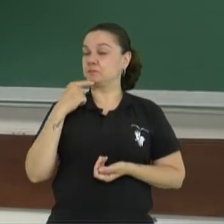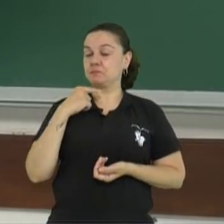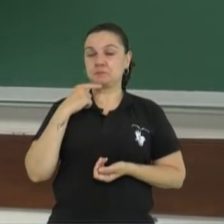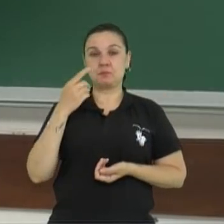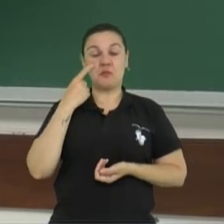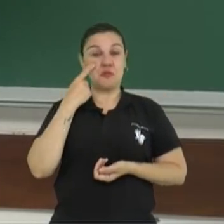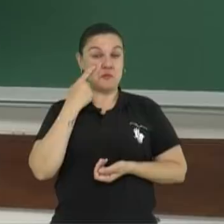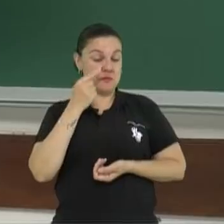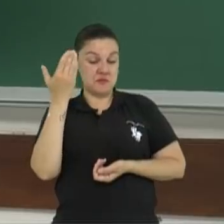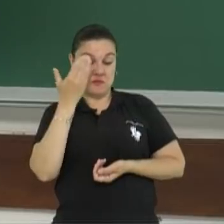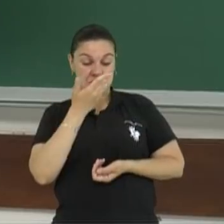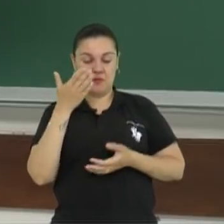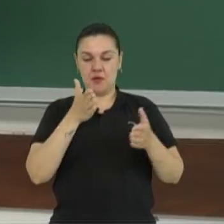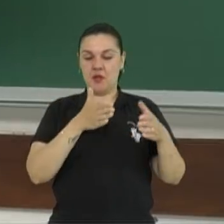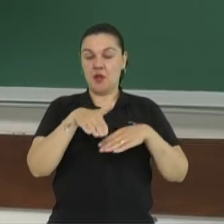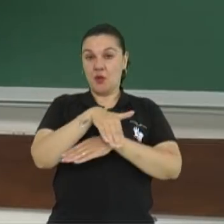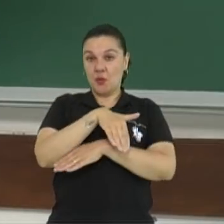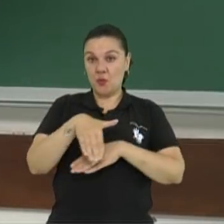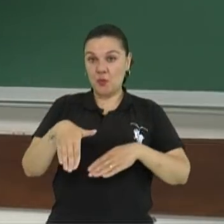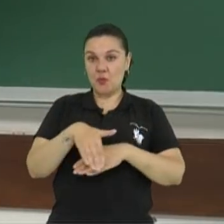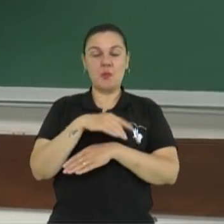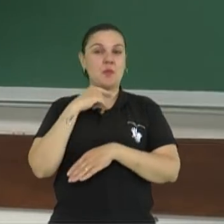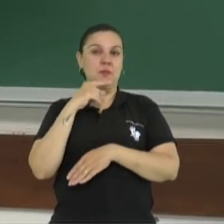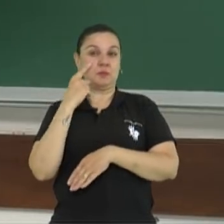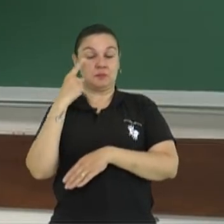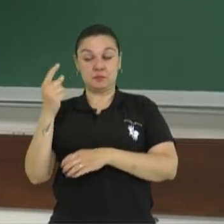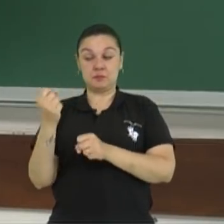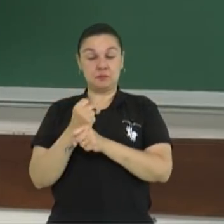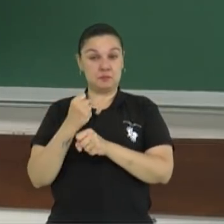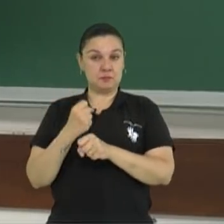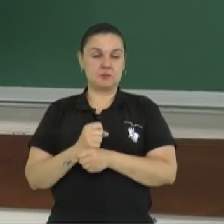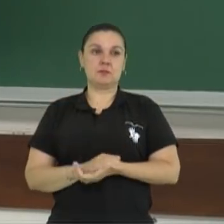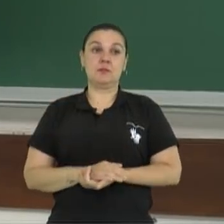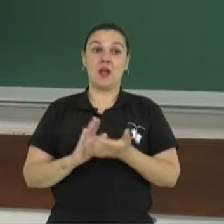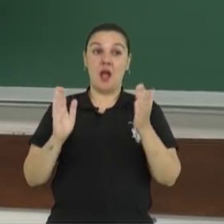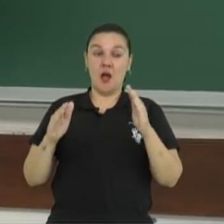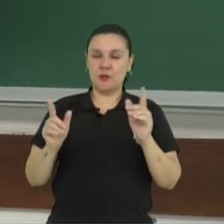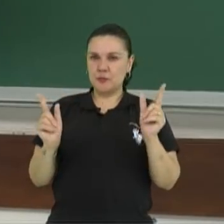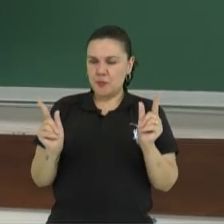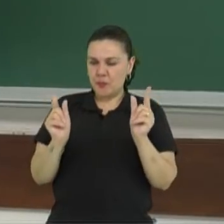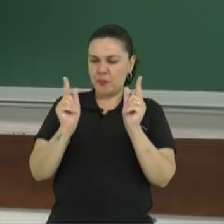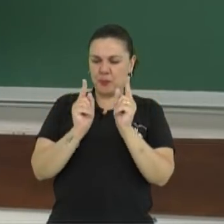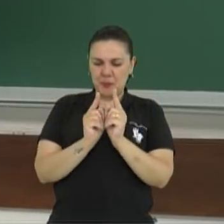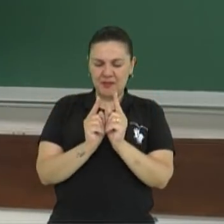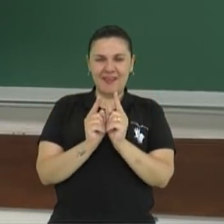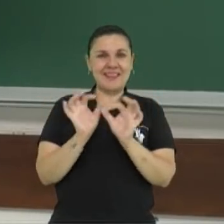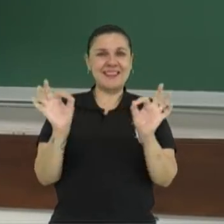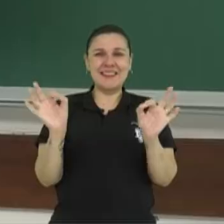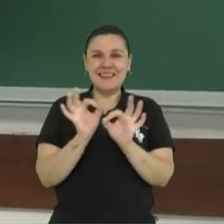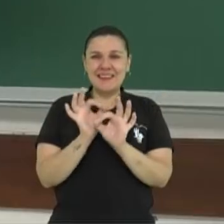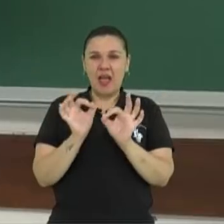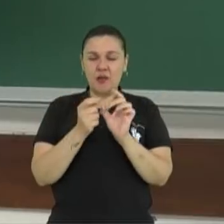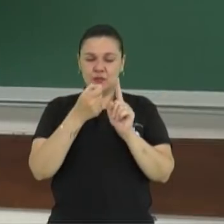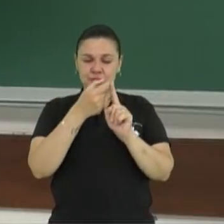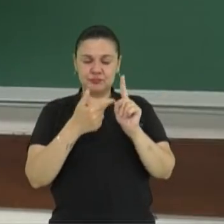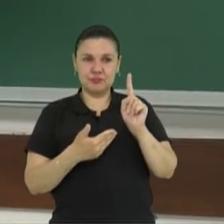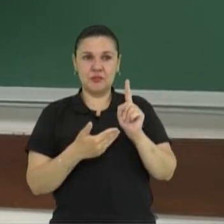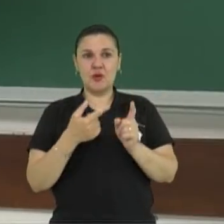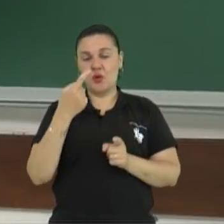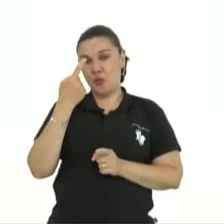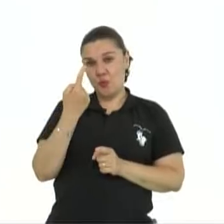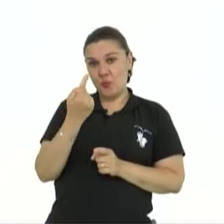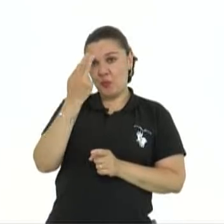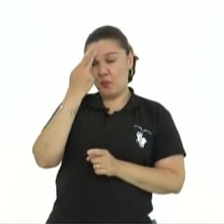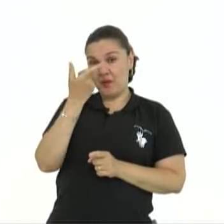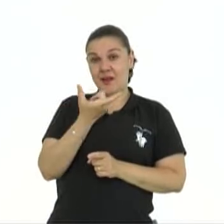ver as ruas, eu já não consigo mais ver as construções. E pequena, pouco detalhamento, né? No caso aqui, 1